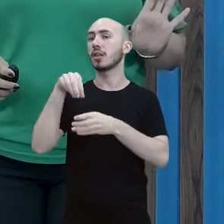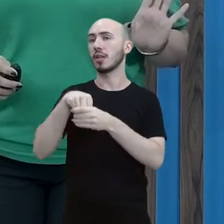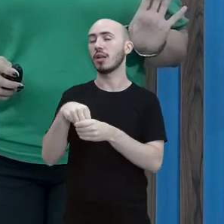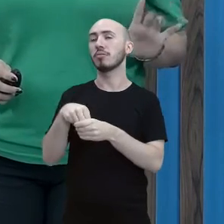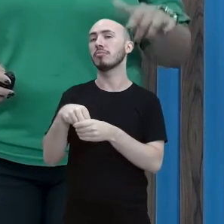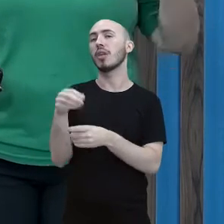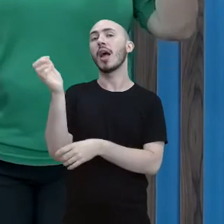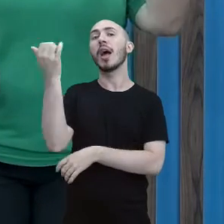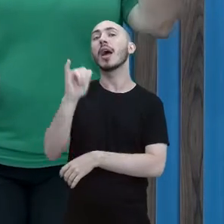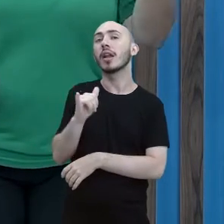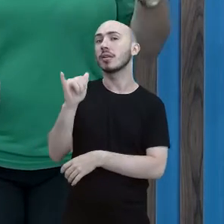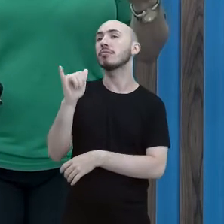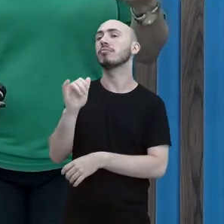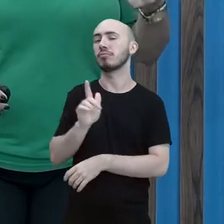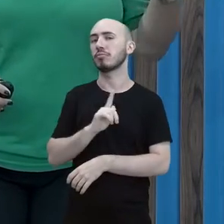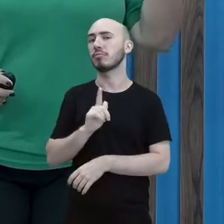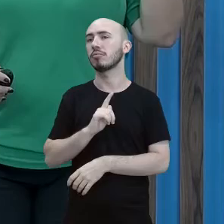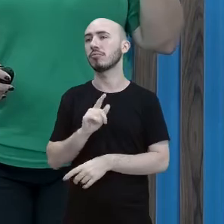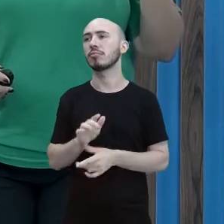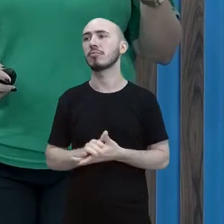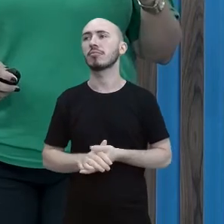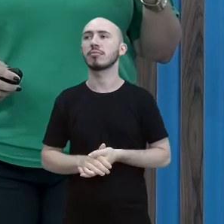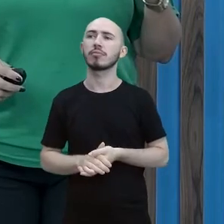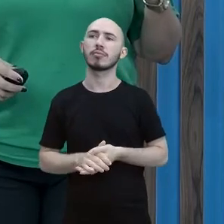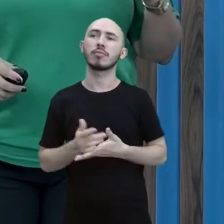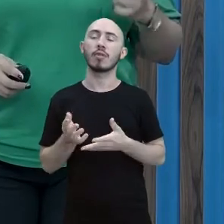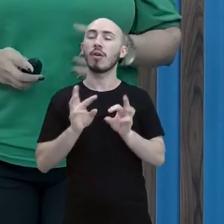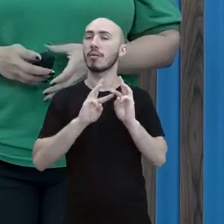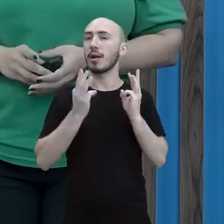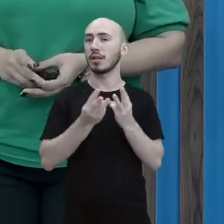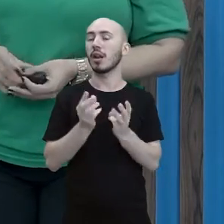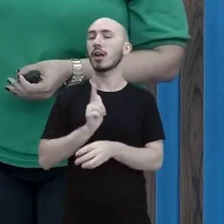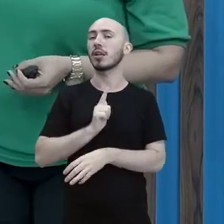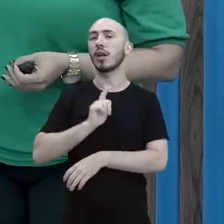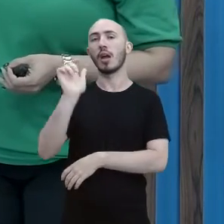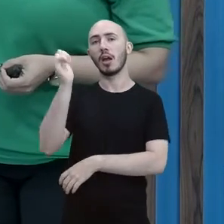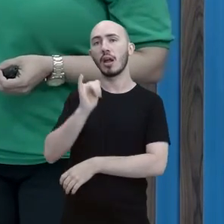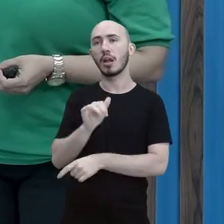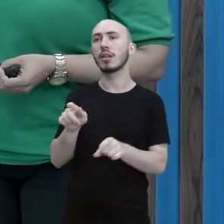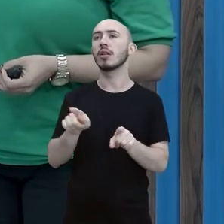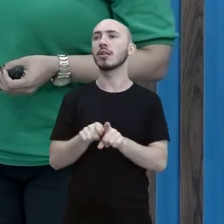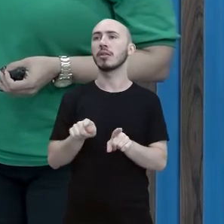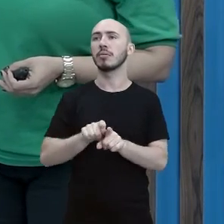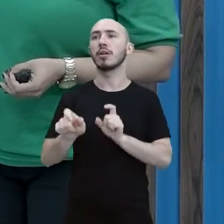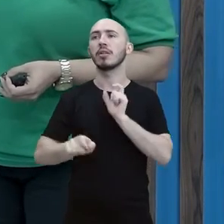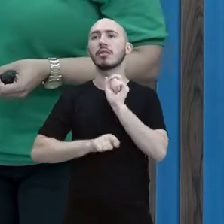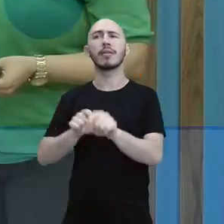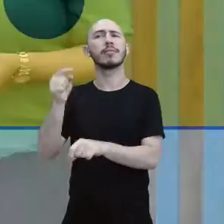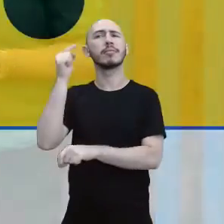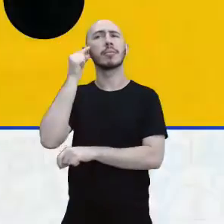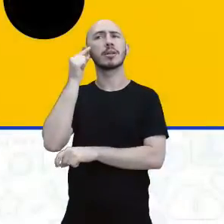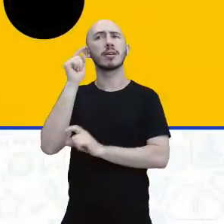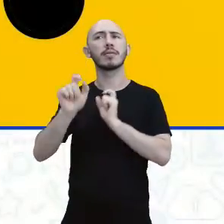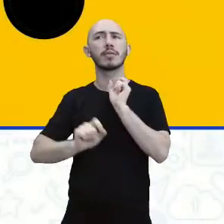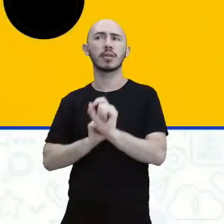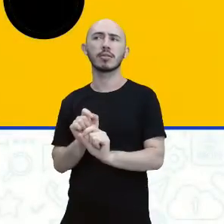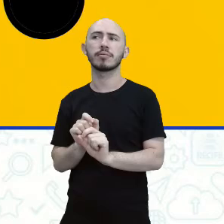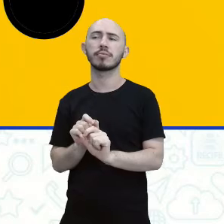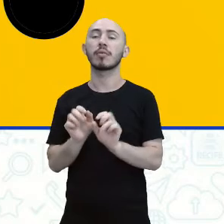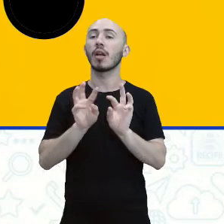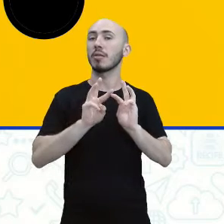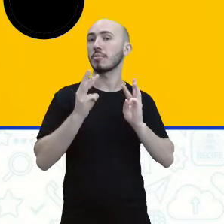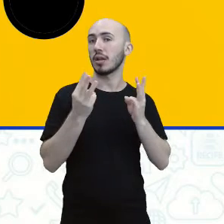aí tudo bem. Além da matéria possuir propriedades elétricas, eles também pensavam o seguinte, que a